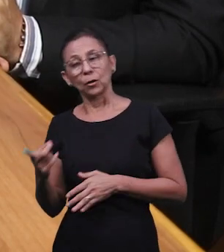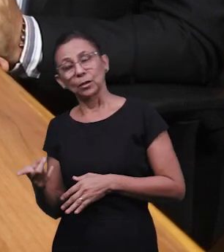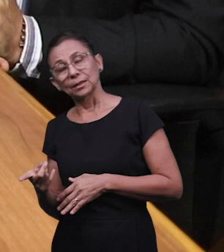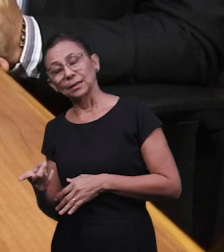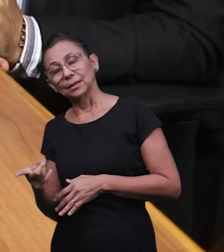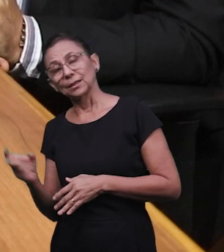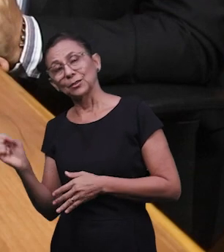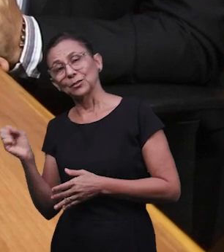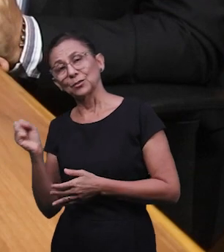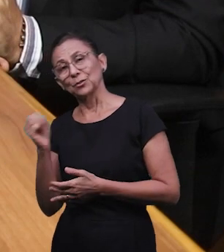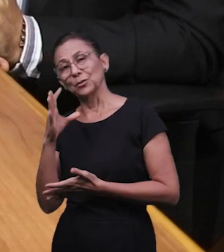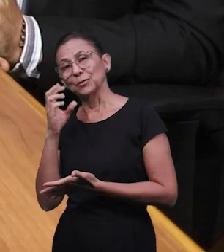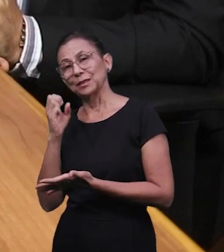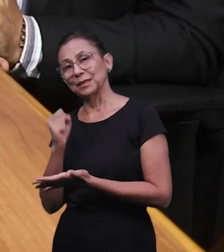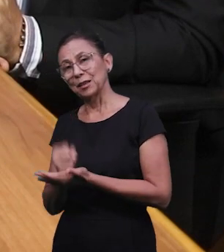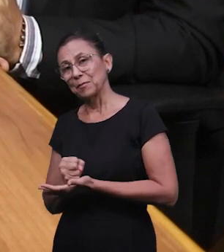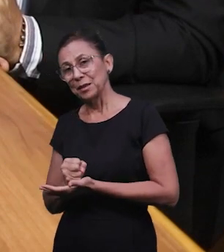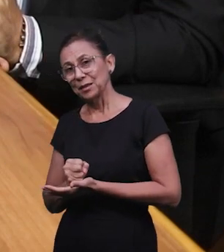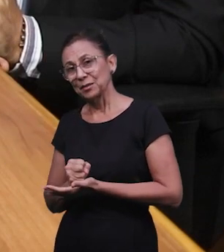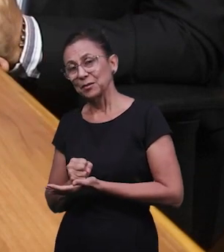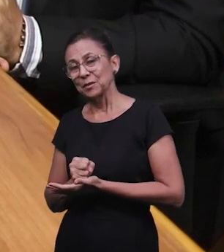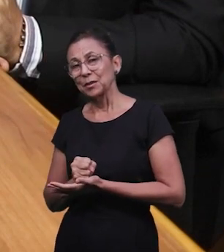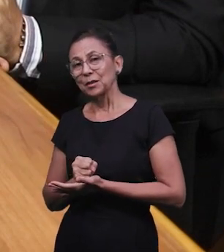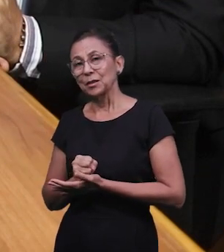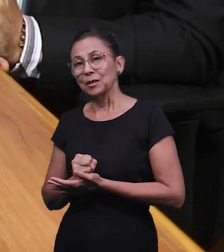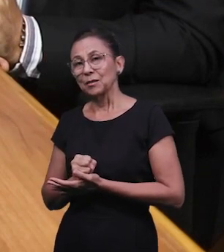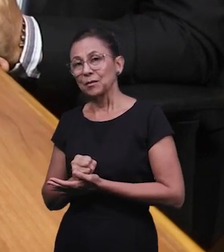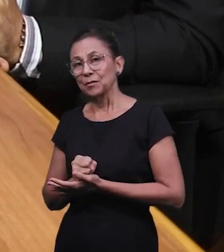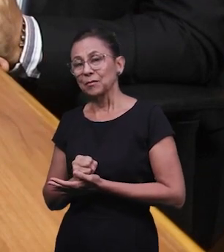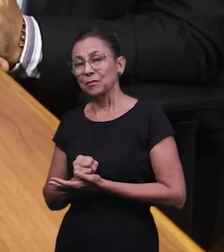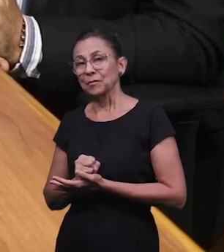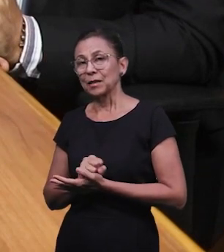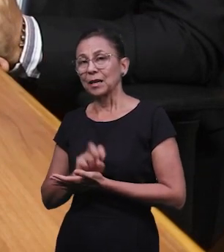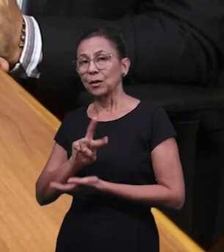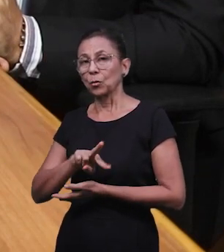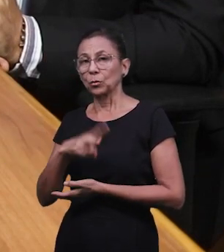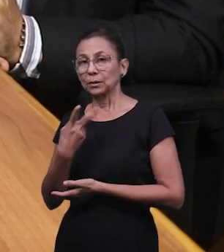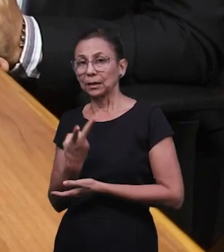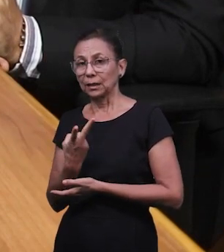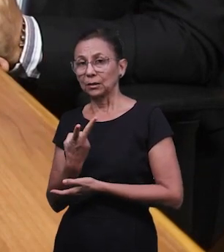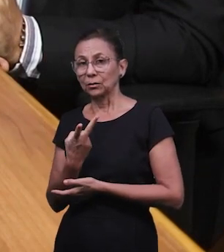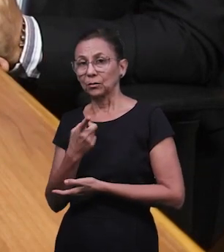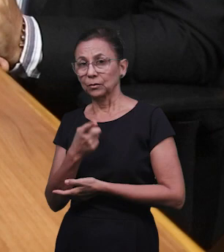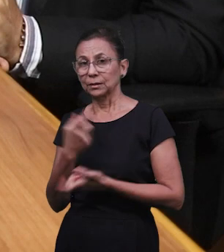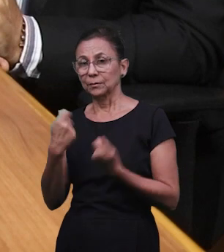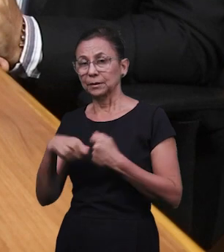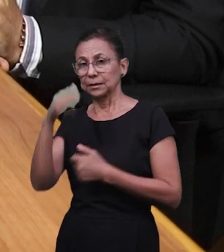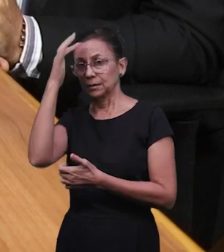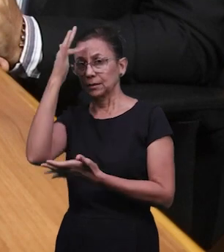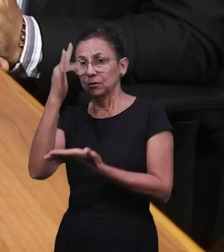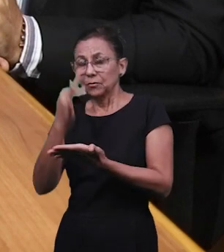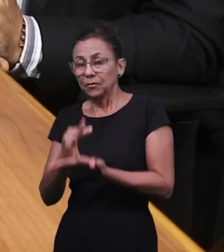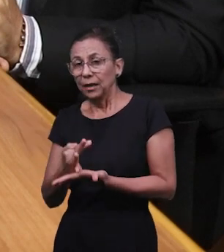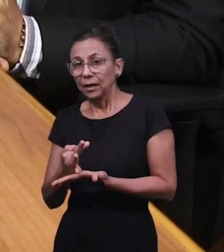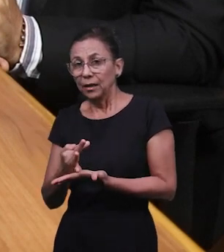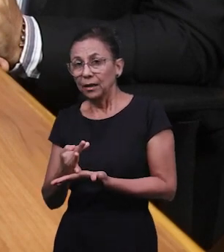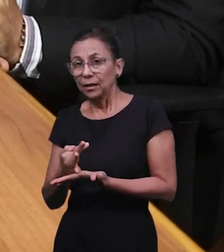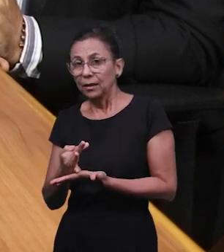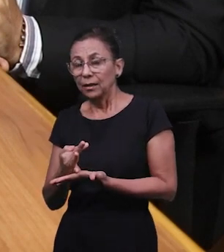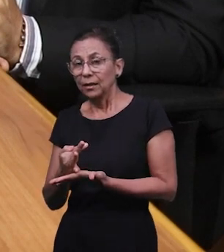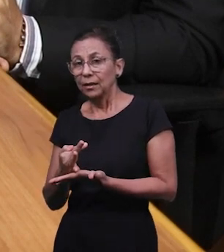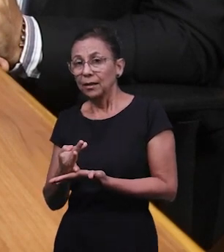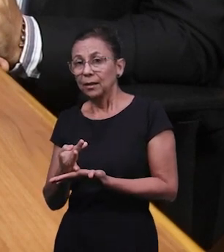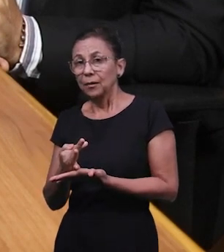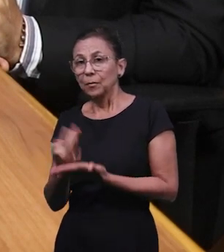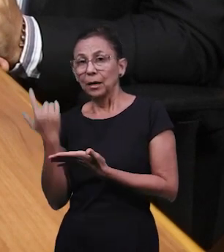tem que ter fé para conseguir obedecer. Porque agora, a partir da morte de Jesus, ele ia ditar o que a igreja ia